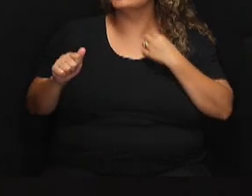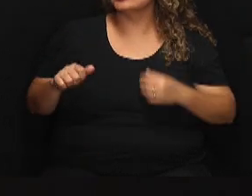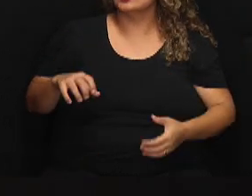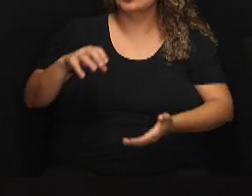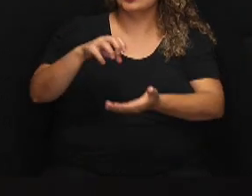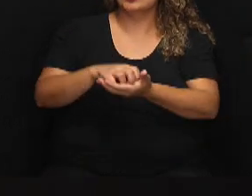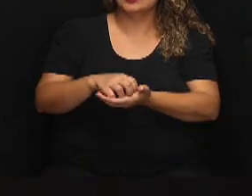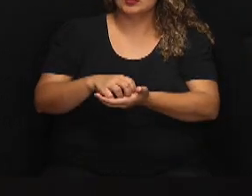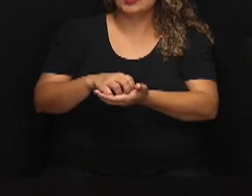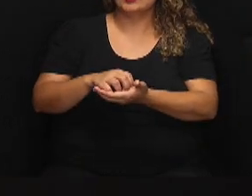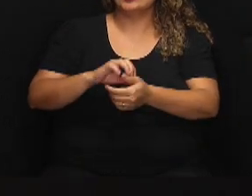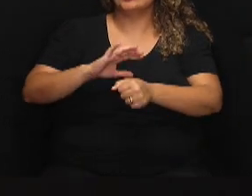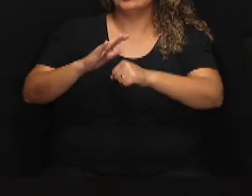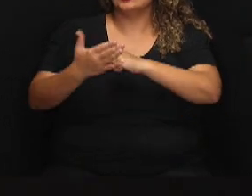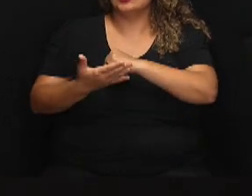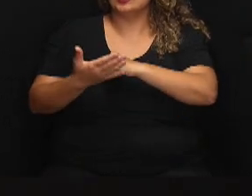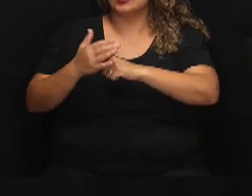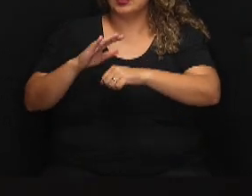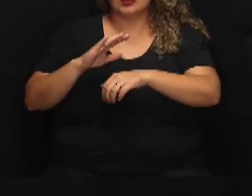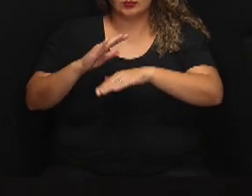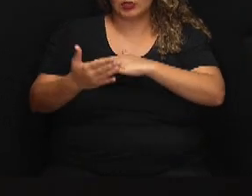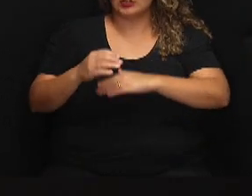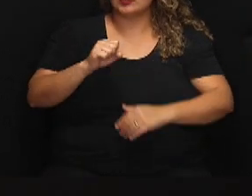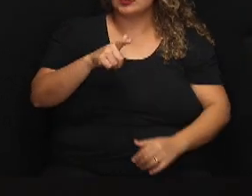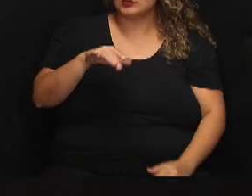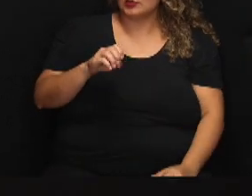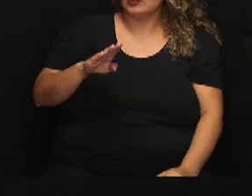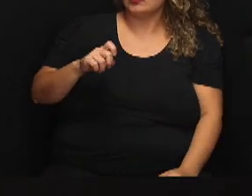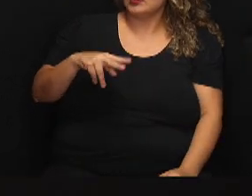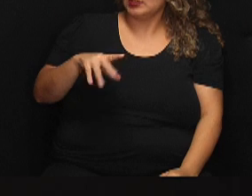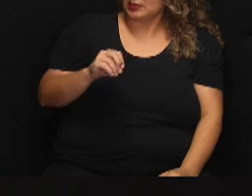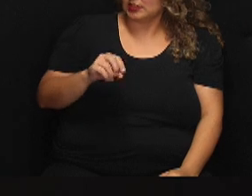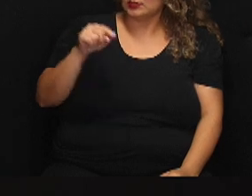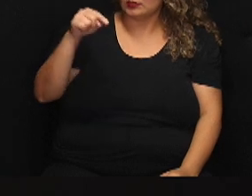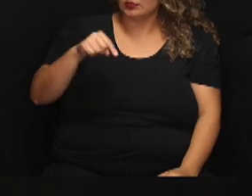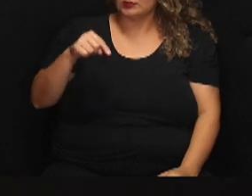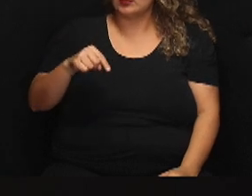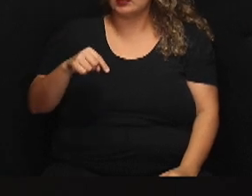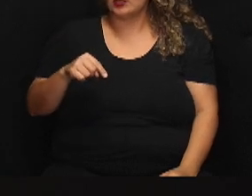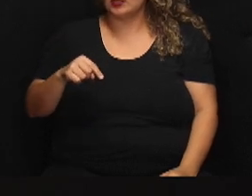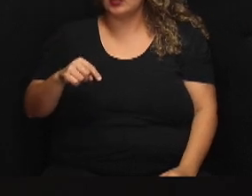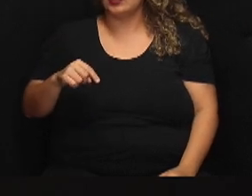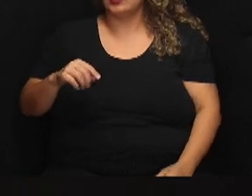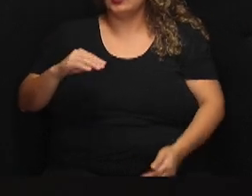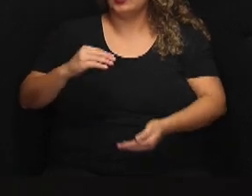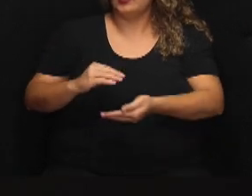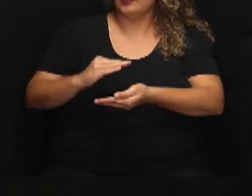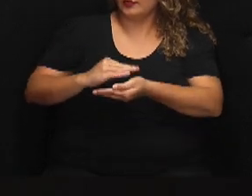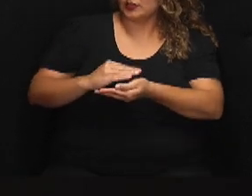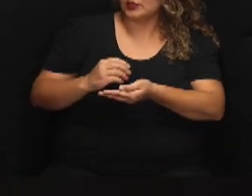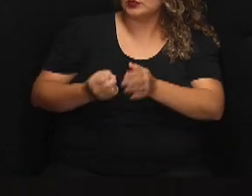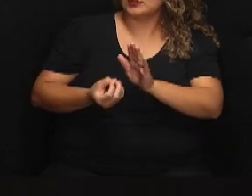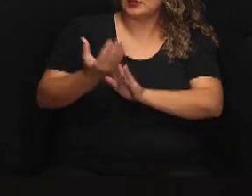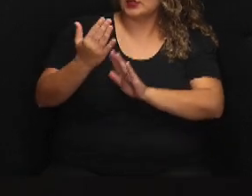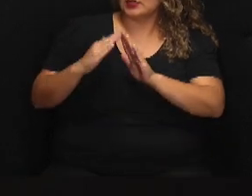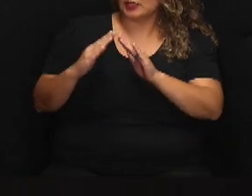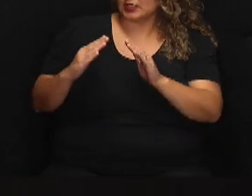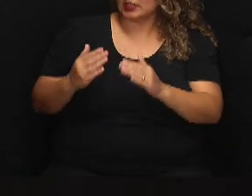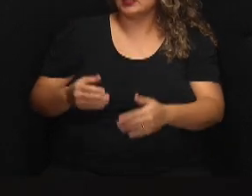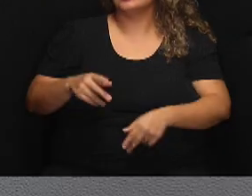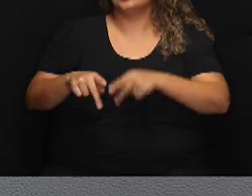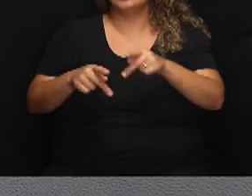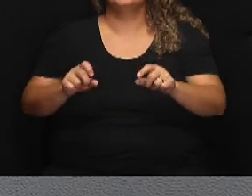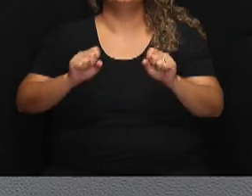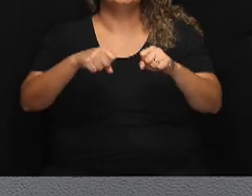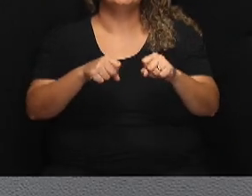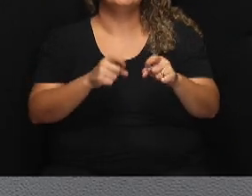São Bernardo, localizado na Avenida João Batista Morato do Canto, na Fundação da Casa Popular. Isso mesmo, a gente fez uma reunião